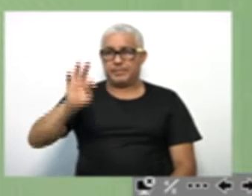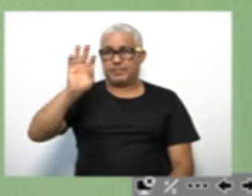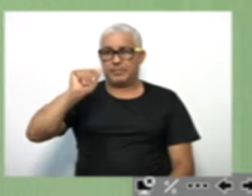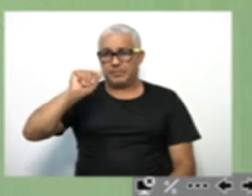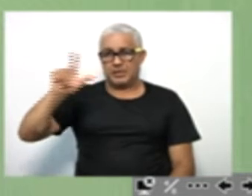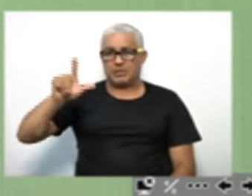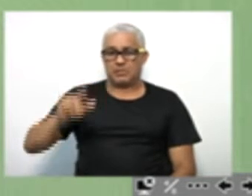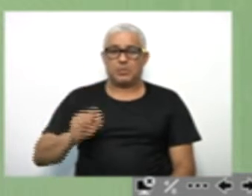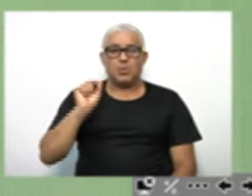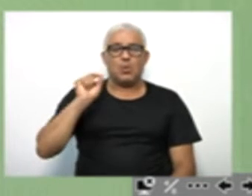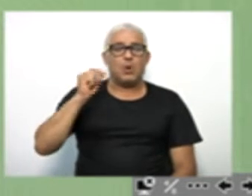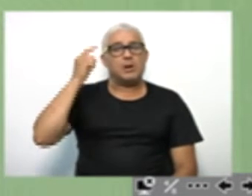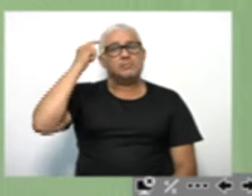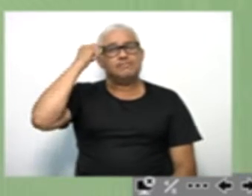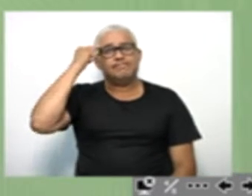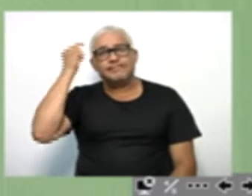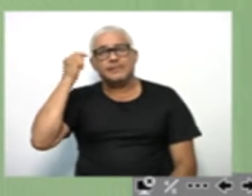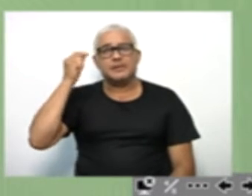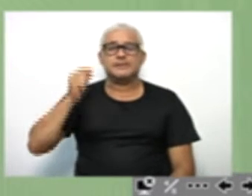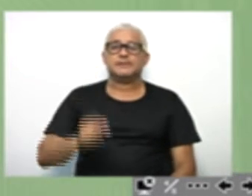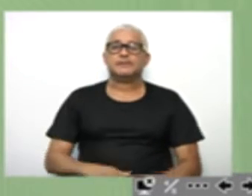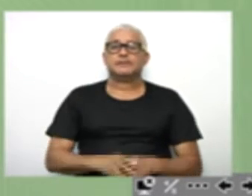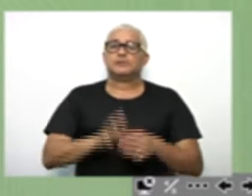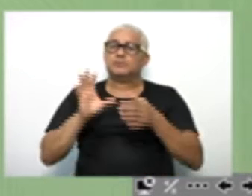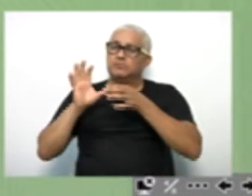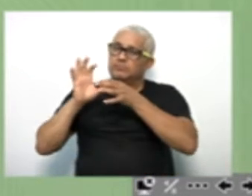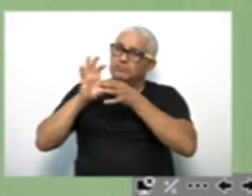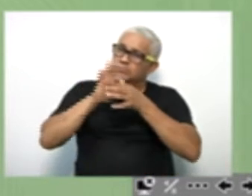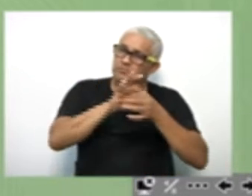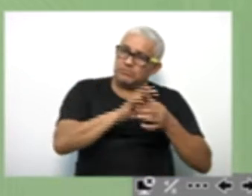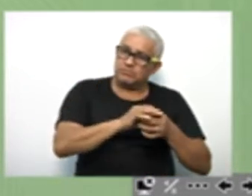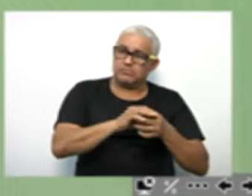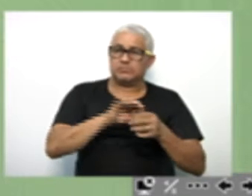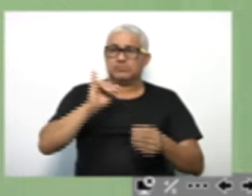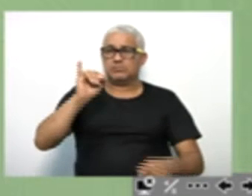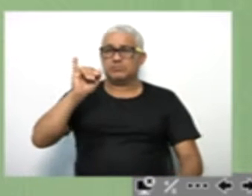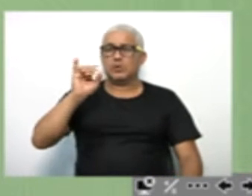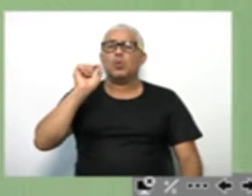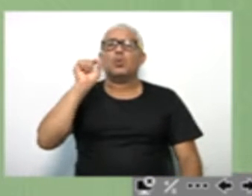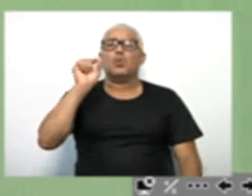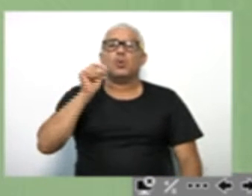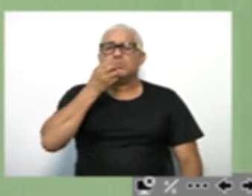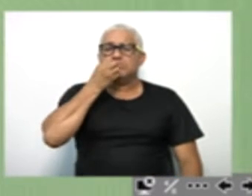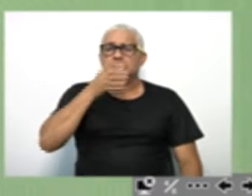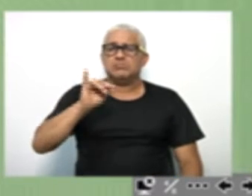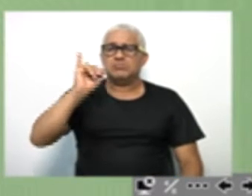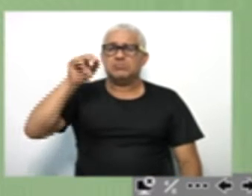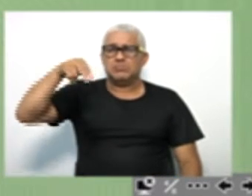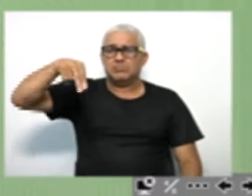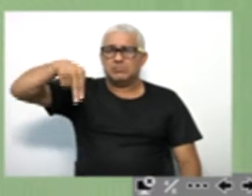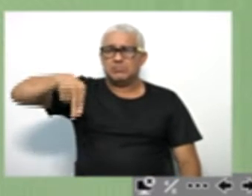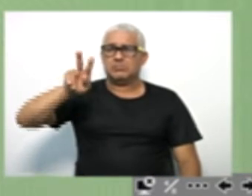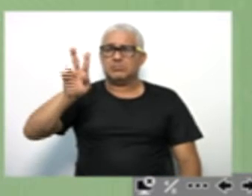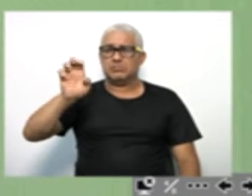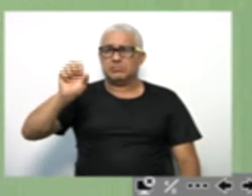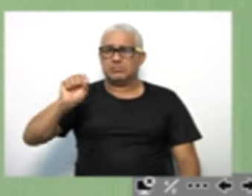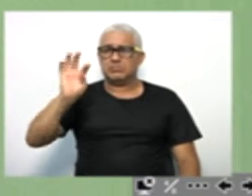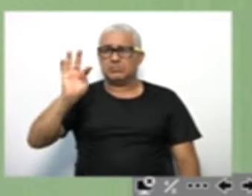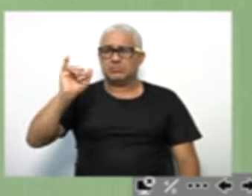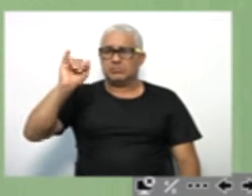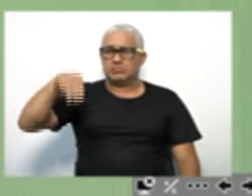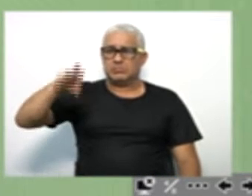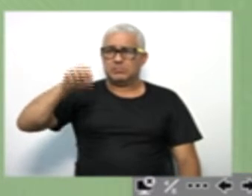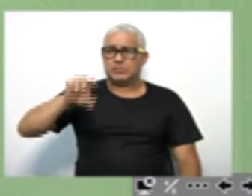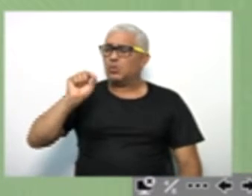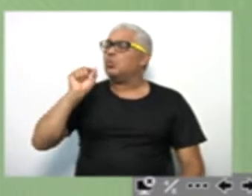o que você pode contextualizar para os nossos alunos sobre investimento? O que seria um bom investimento, professor? Bom, o senhor, o que você faria